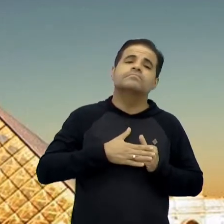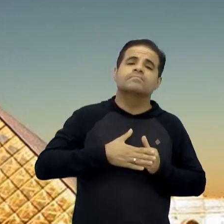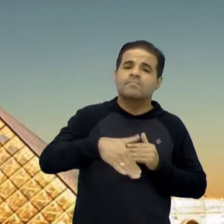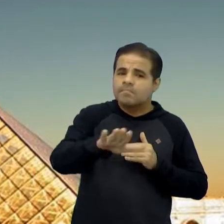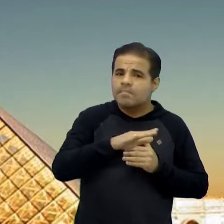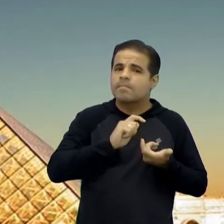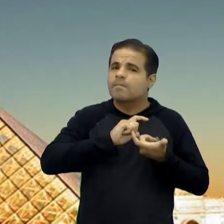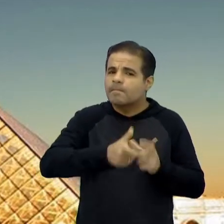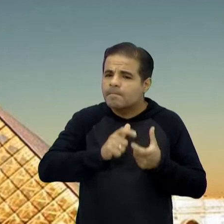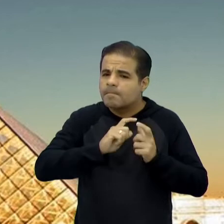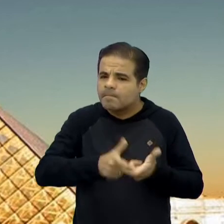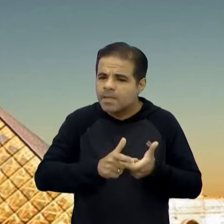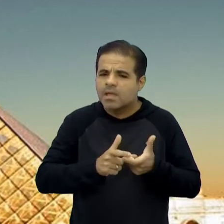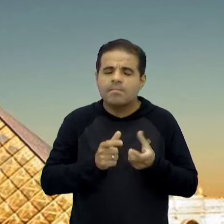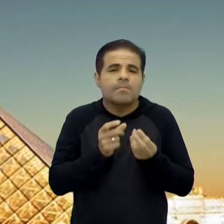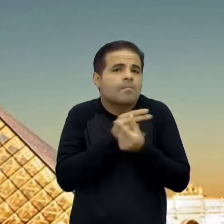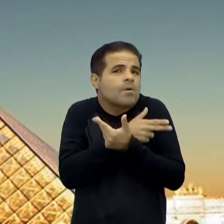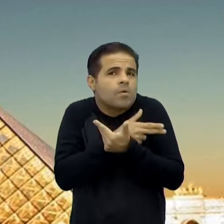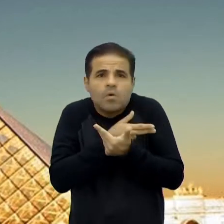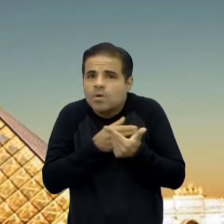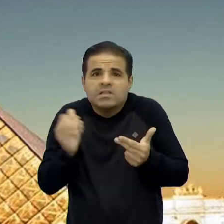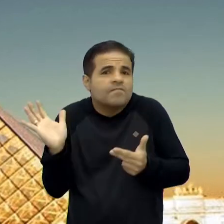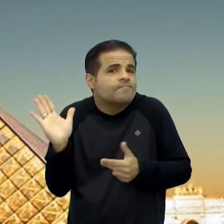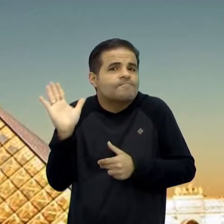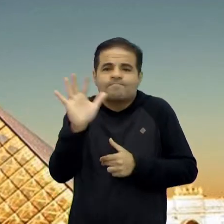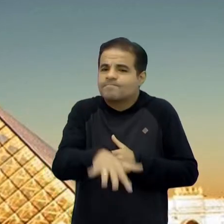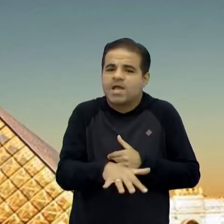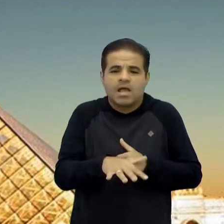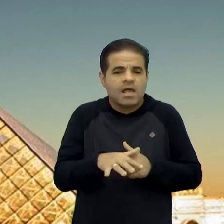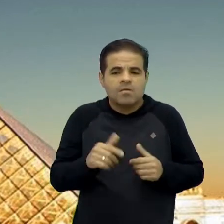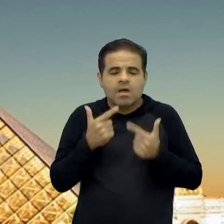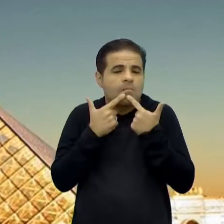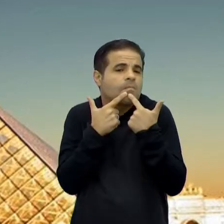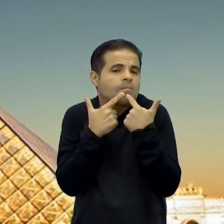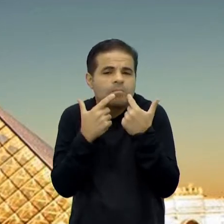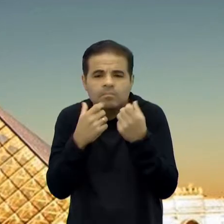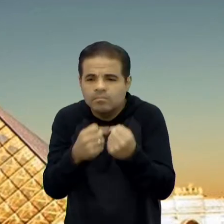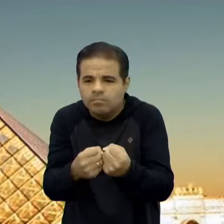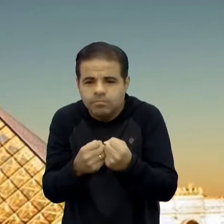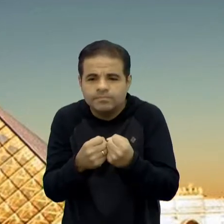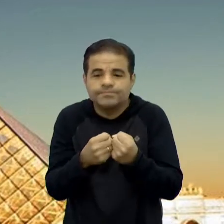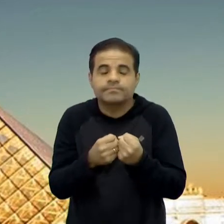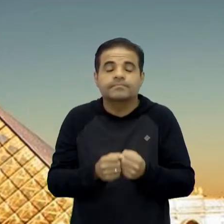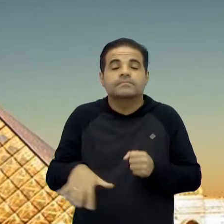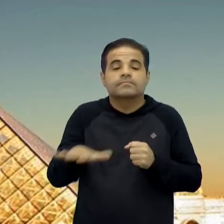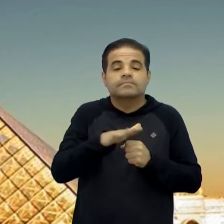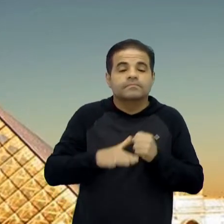meme é algo que ele veio e que é uma linguagem